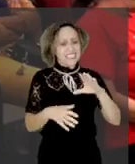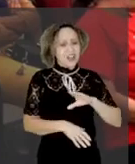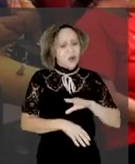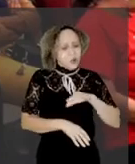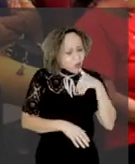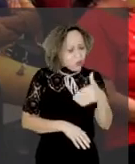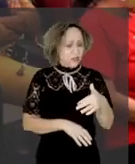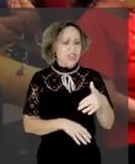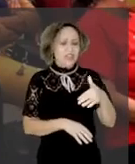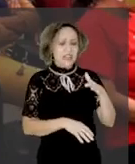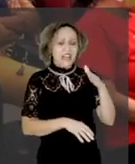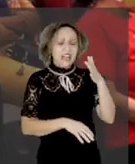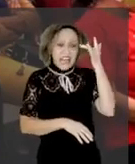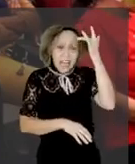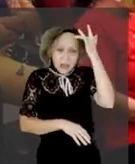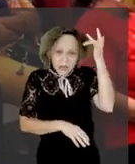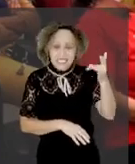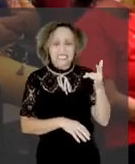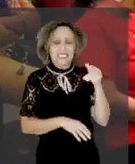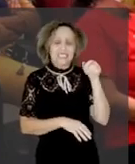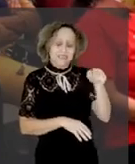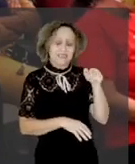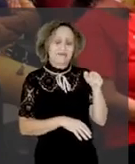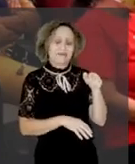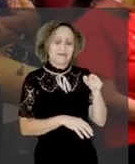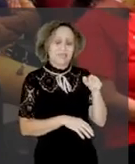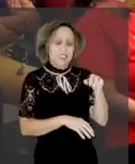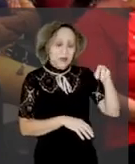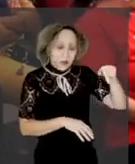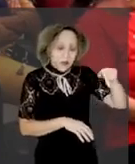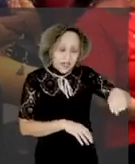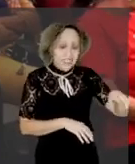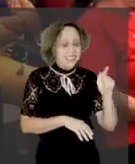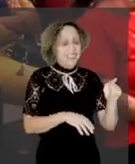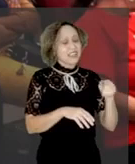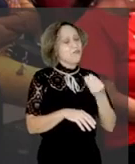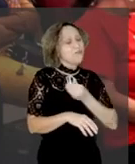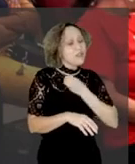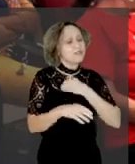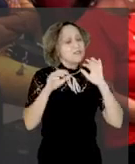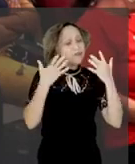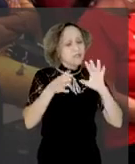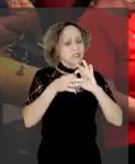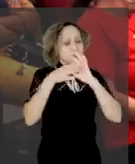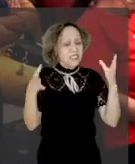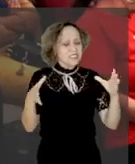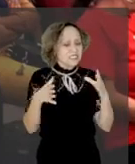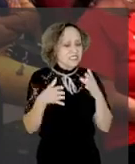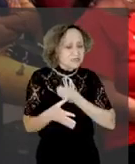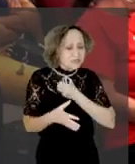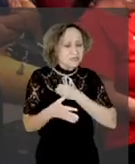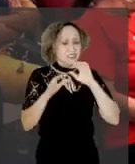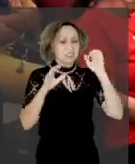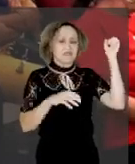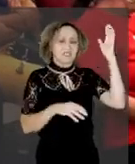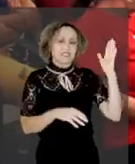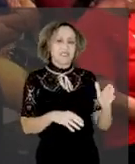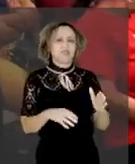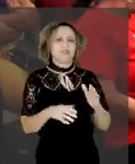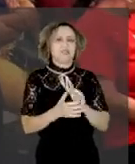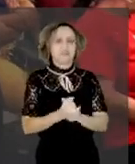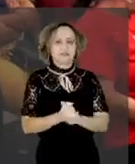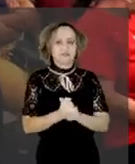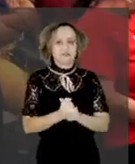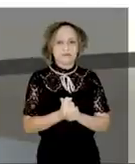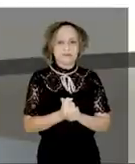Agradecer, vamos lá, agradecer o povo que veio aqui também, o Neno, vereador de Diadema, o Antônio Carlos Pereira, presidente do PT,